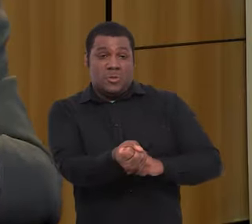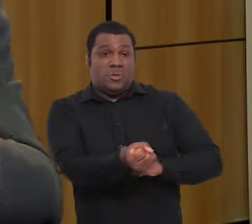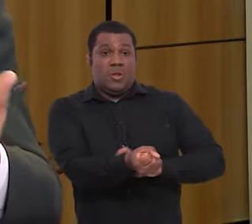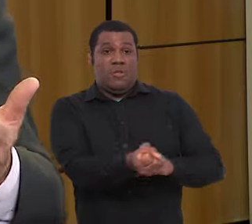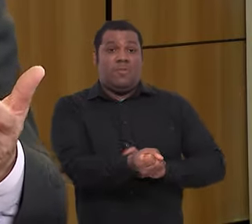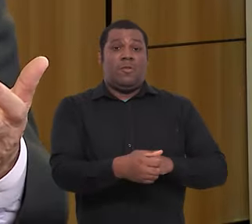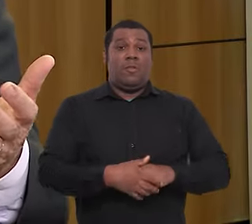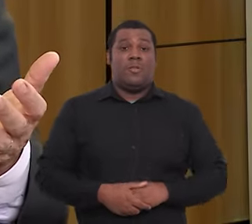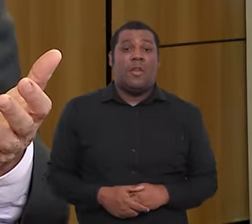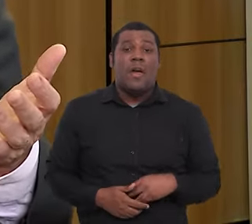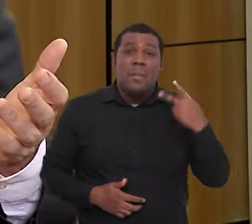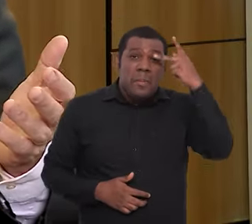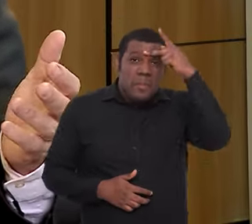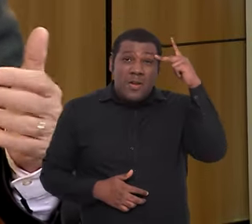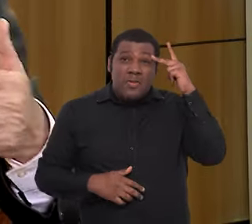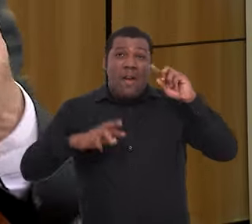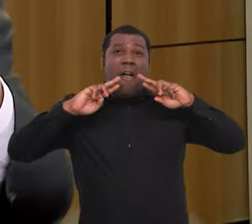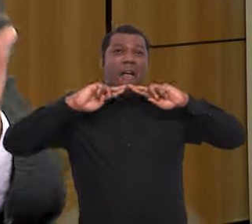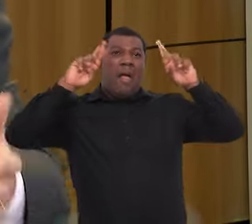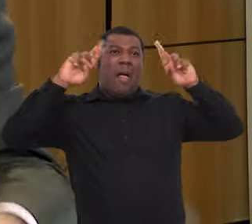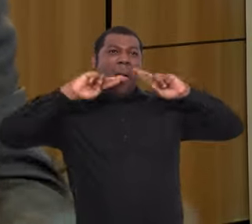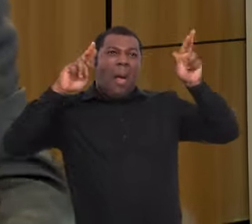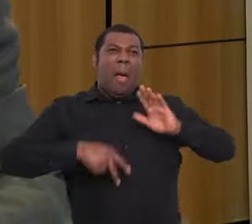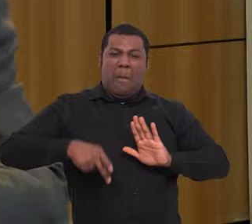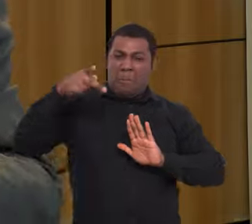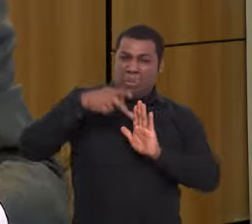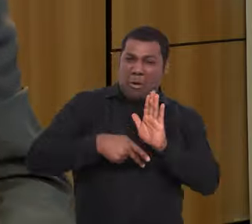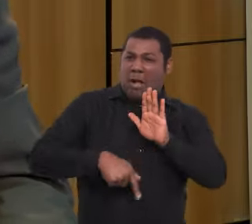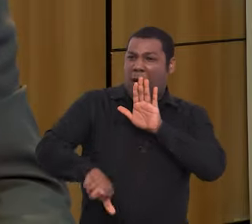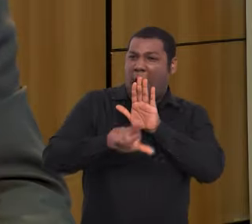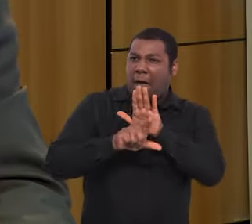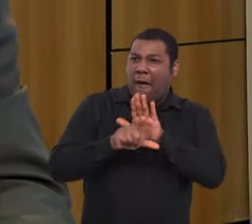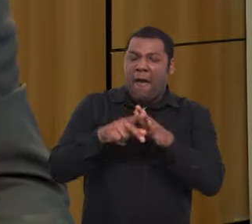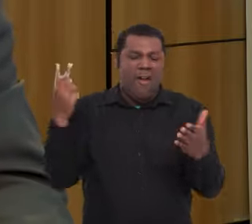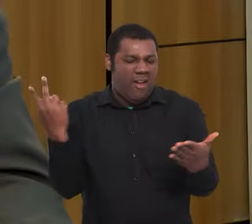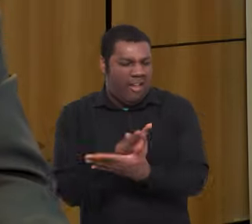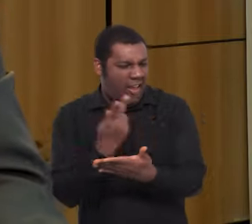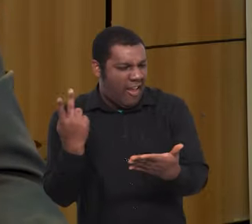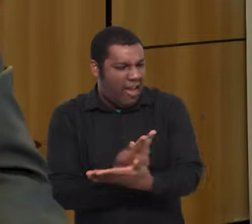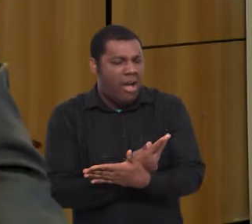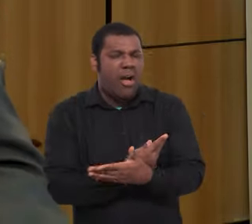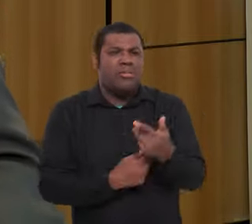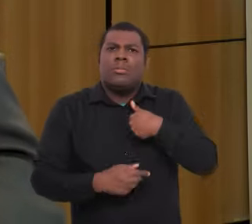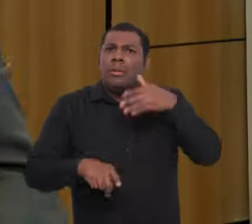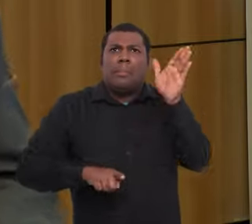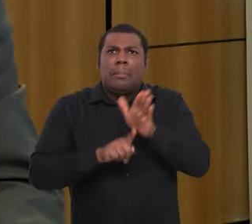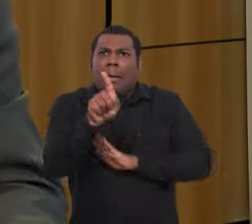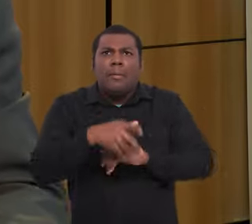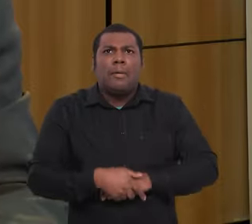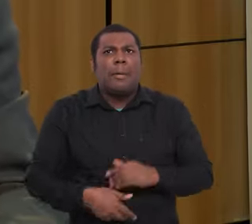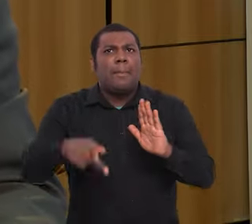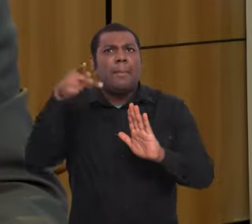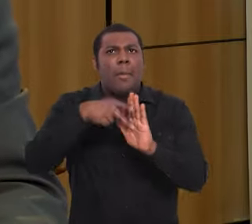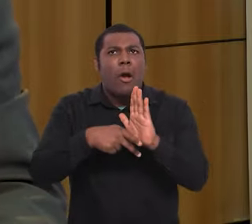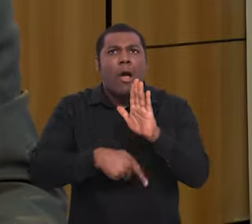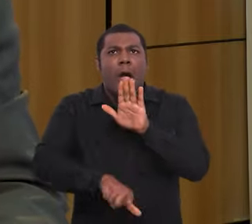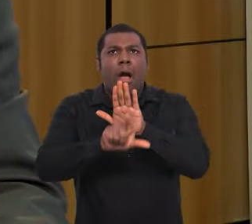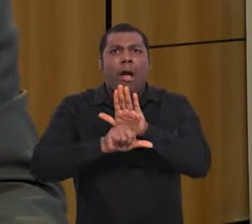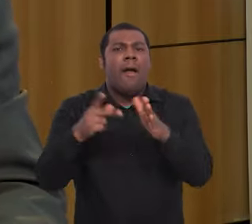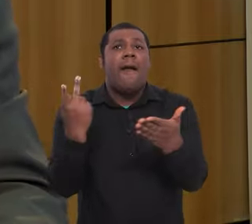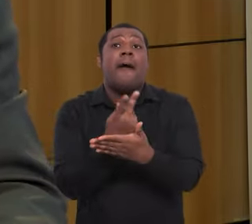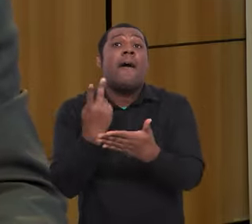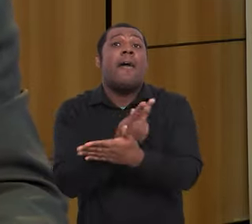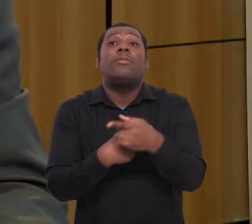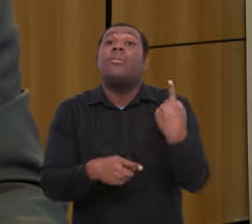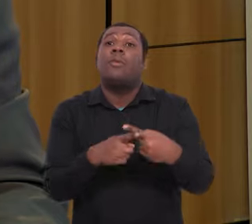o pessoal dizendo mal do projeto projeto não é bom eu comecei a perguntar mas por que que não é bom ah